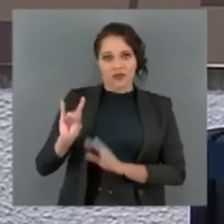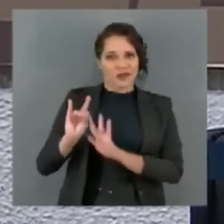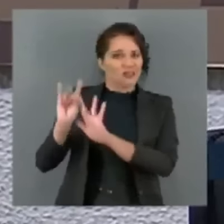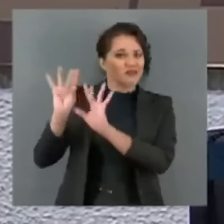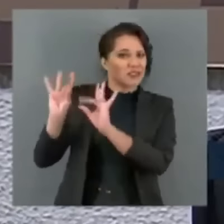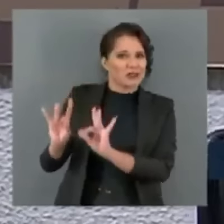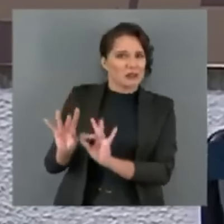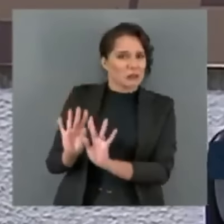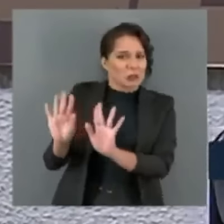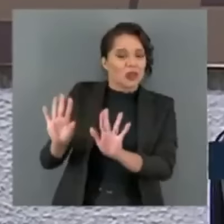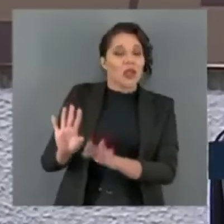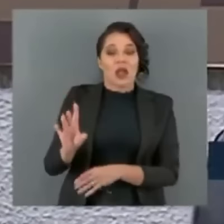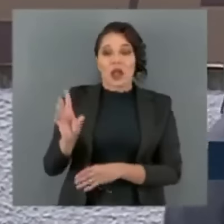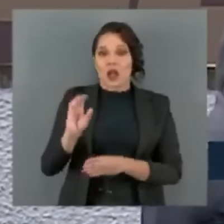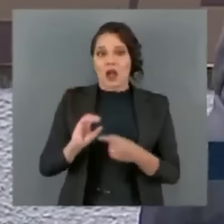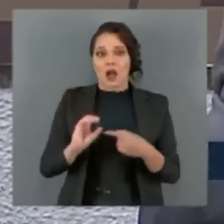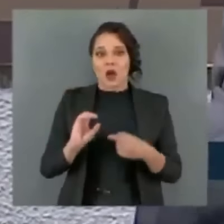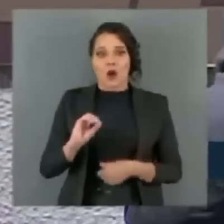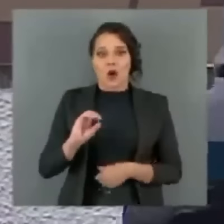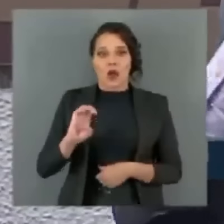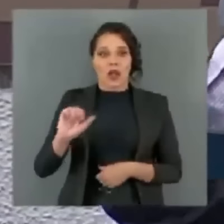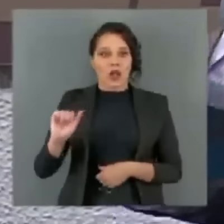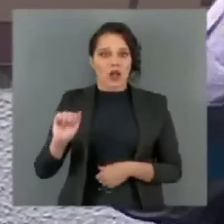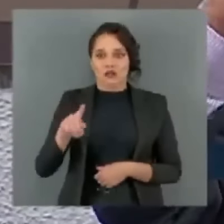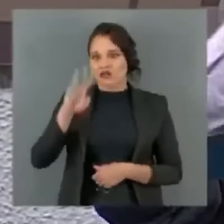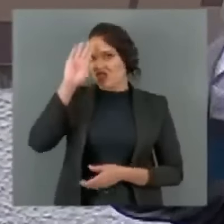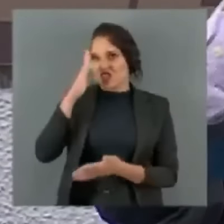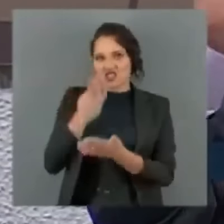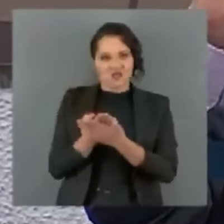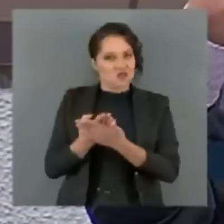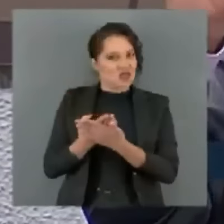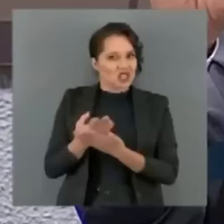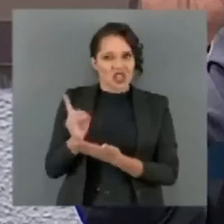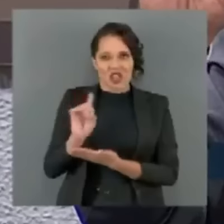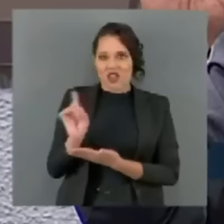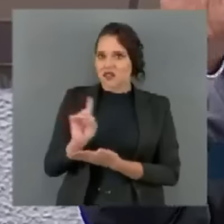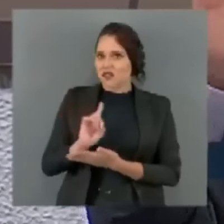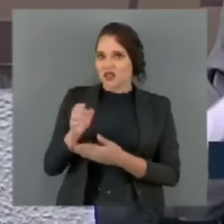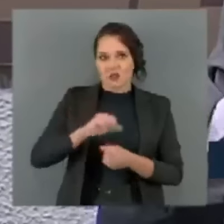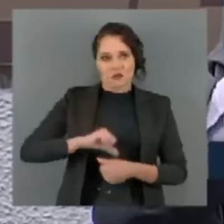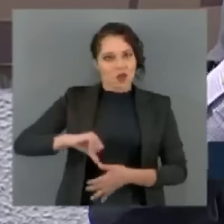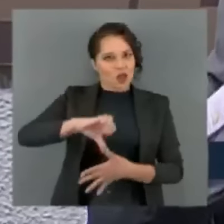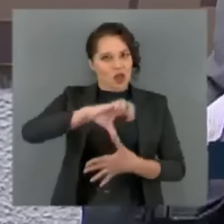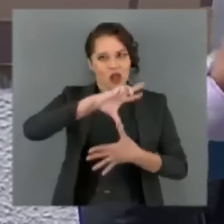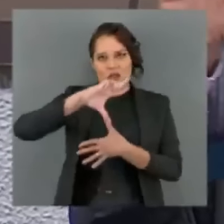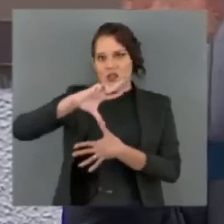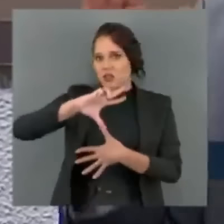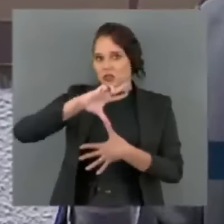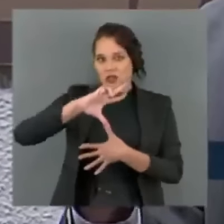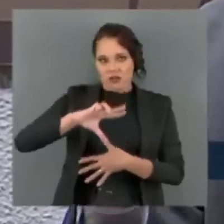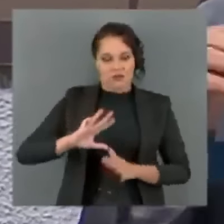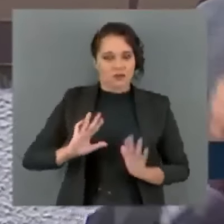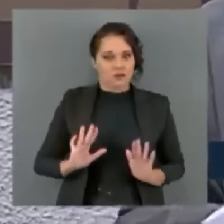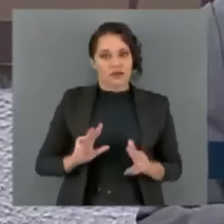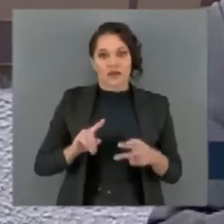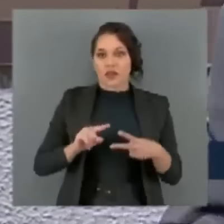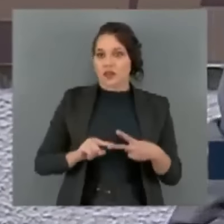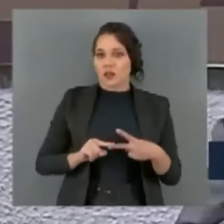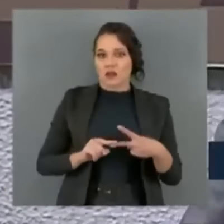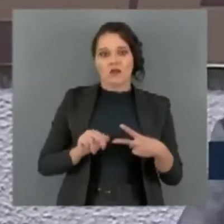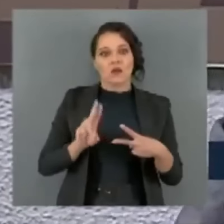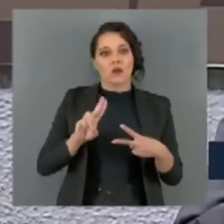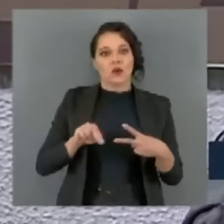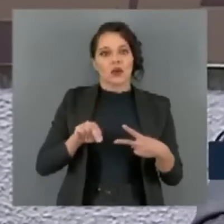para um outro campo. A OEA não tem credibilidade junto aos regimes progressistas da América Latina. Então, a União Europeia